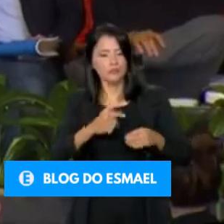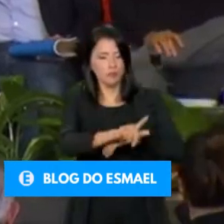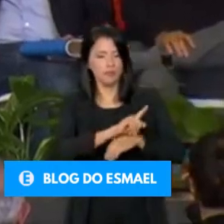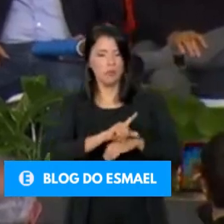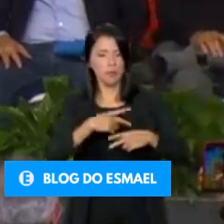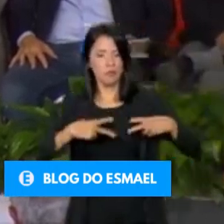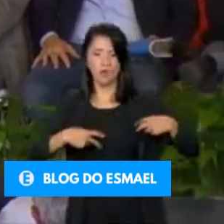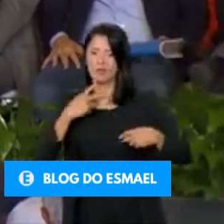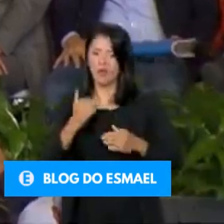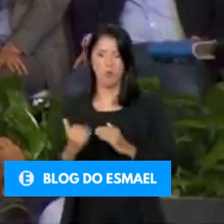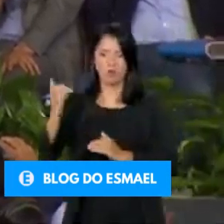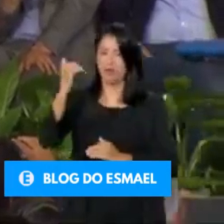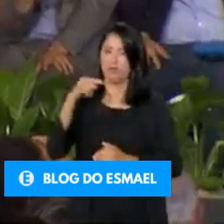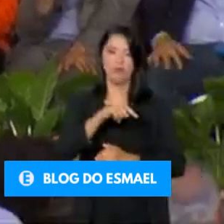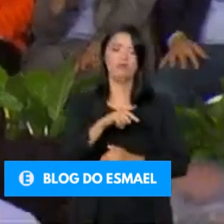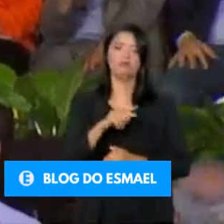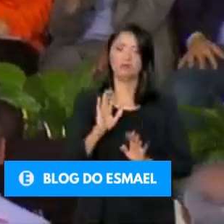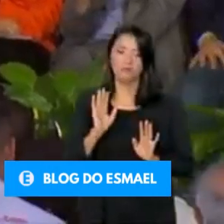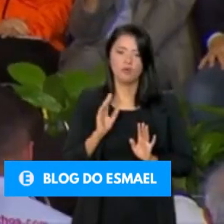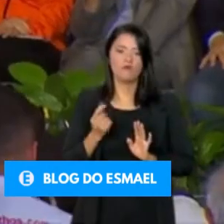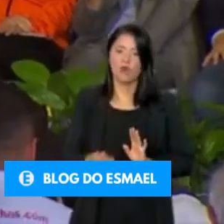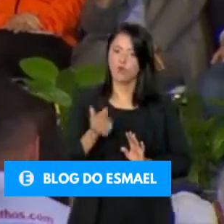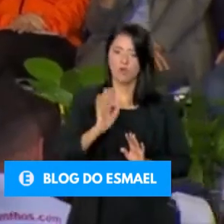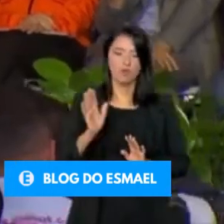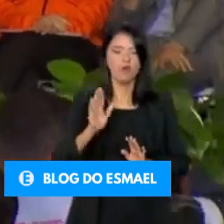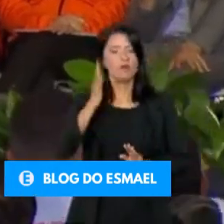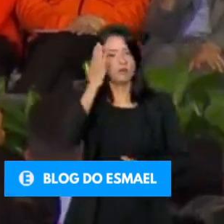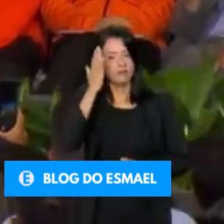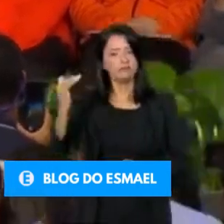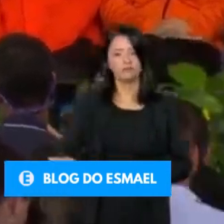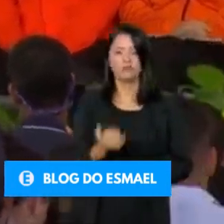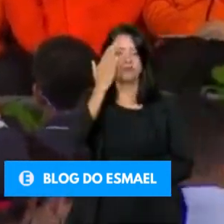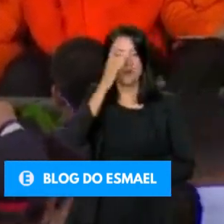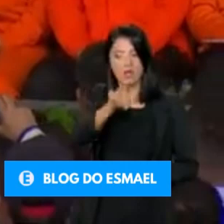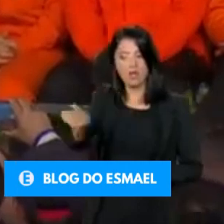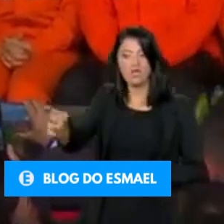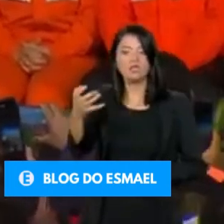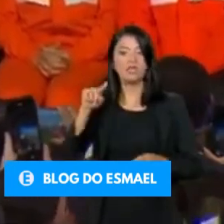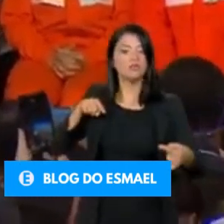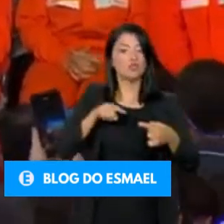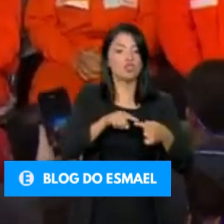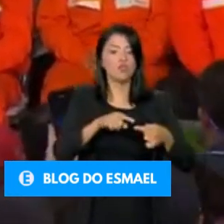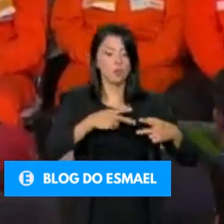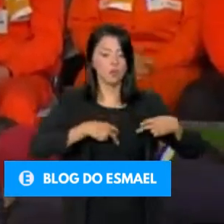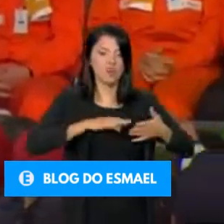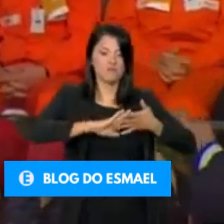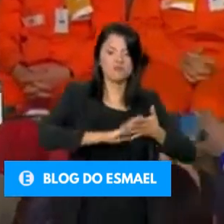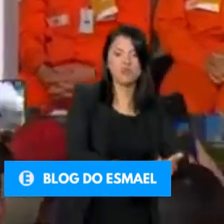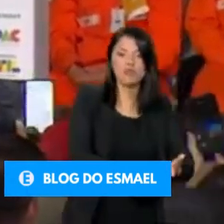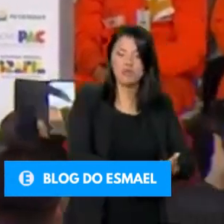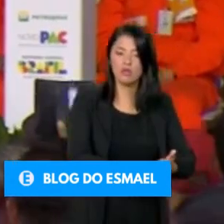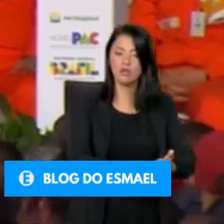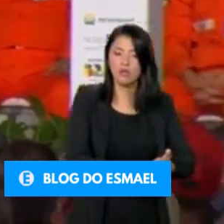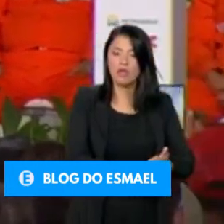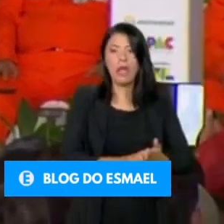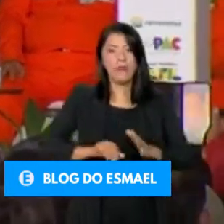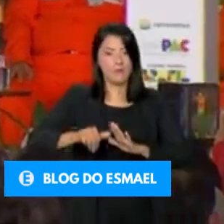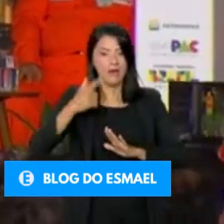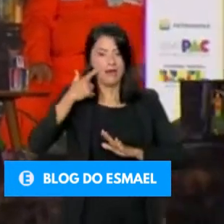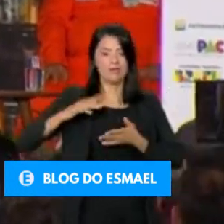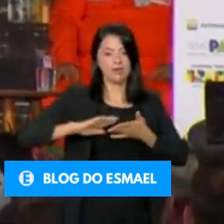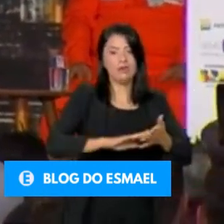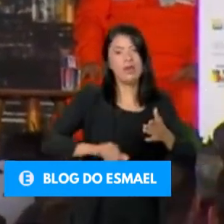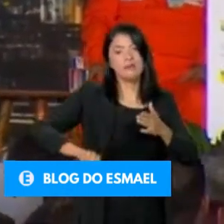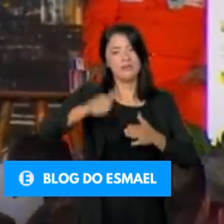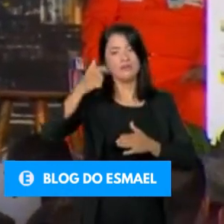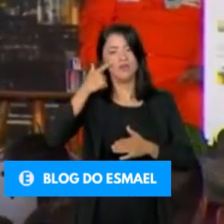não aumentou. Então é importante que a gente saiba que eles tentaram destruir a Petrobras. E para destruir, primeiro eles tentaram